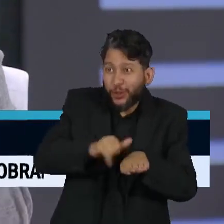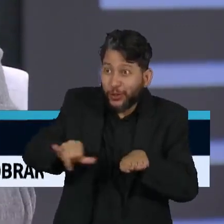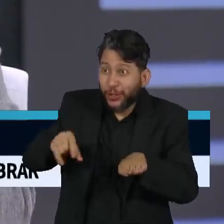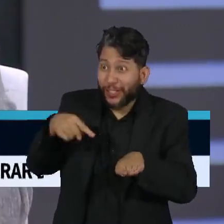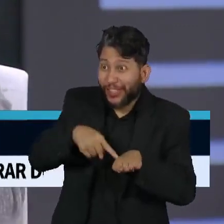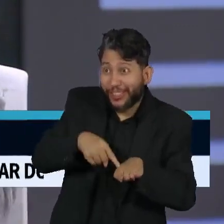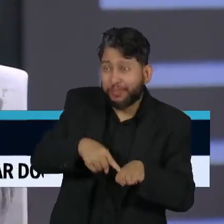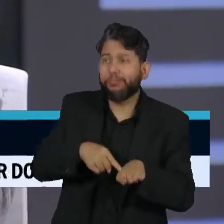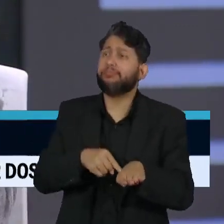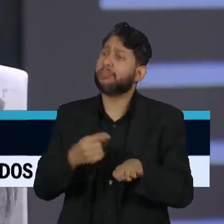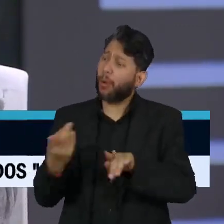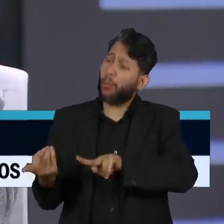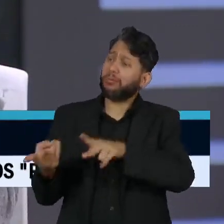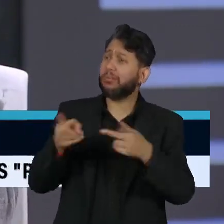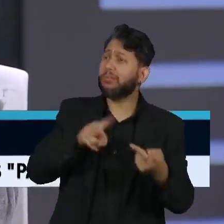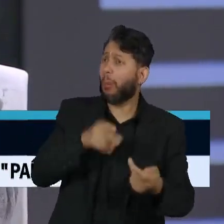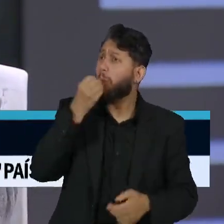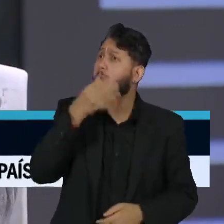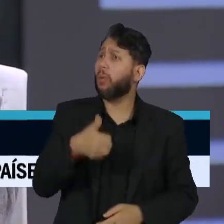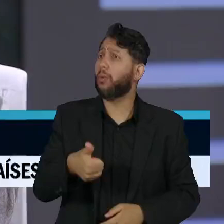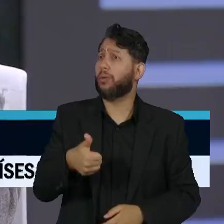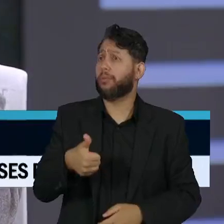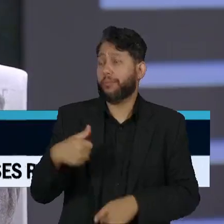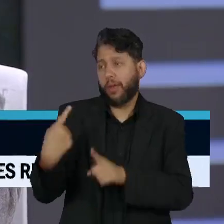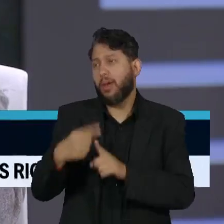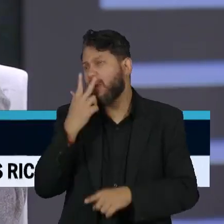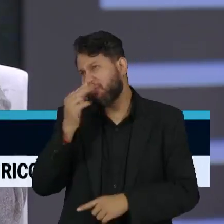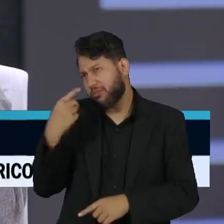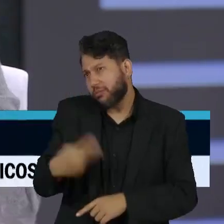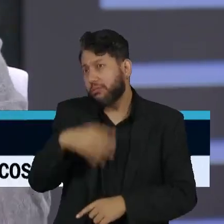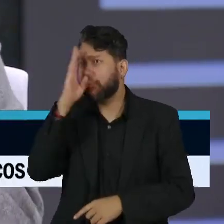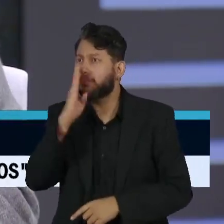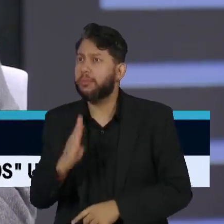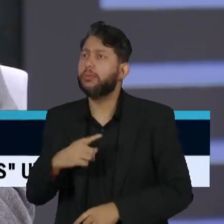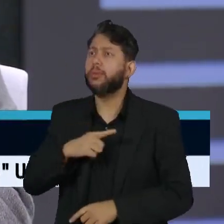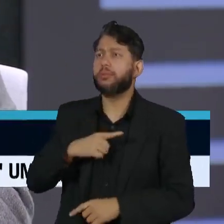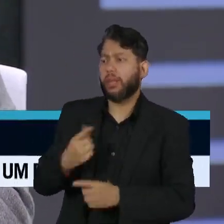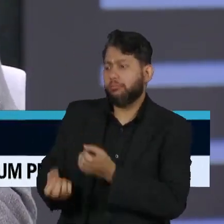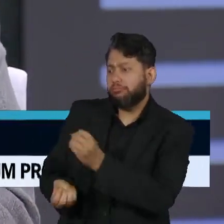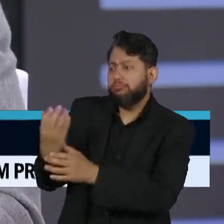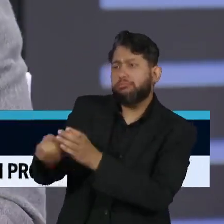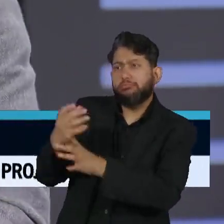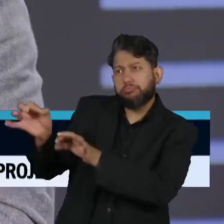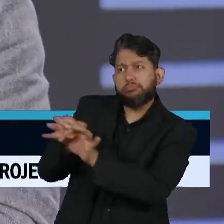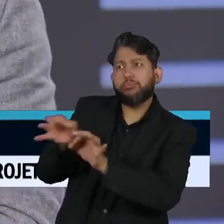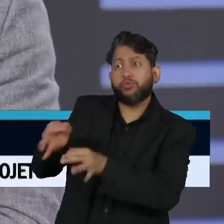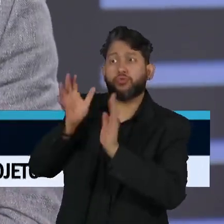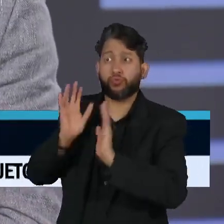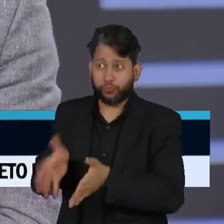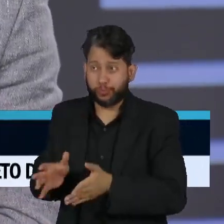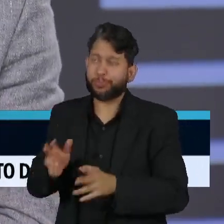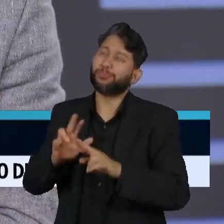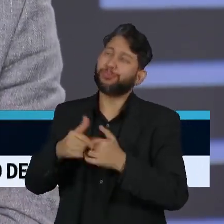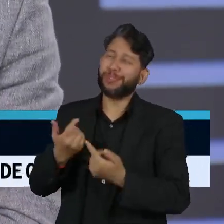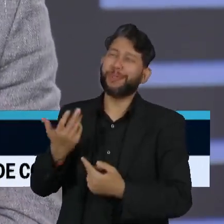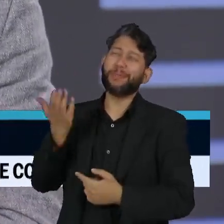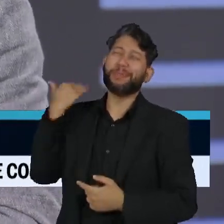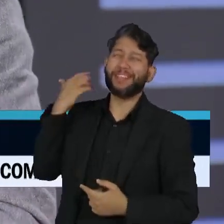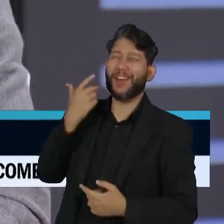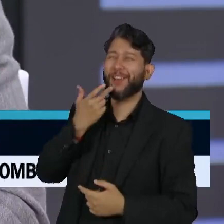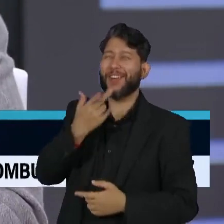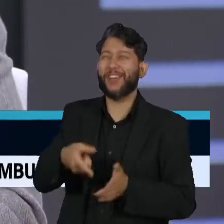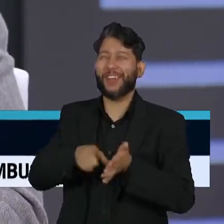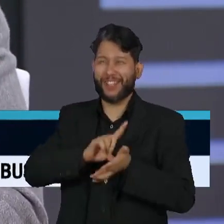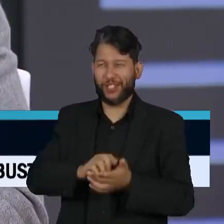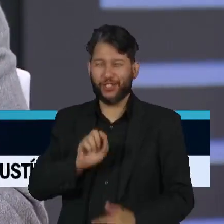interessante. Eu acho que o Brasil há produtores nesse sentido. Acho que isso volta para aquela matéria que nós falávamos antes